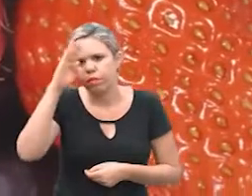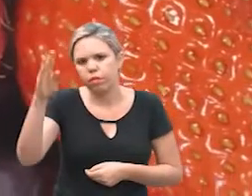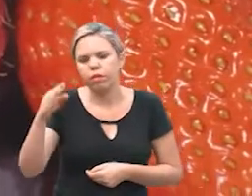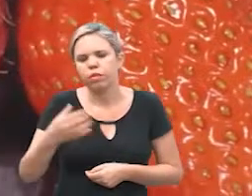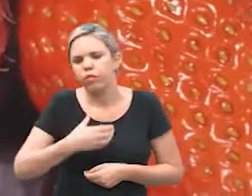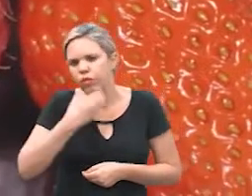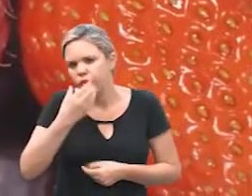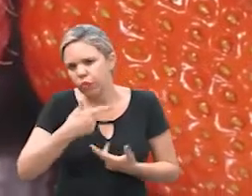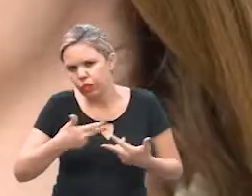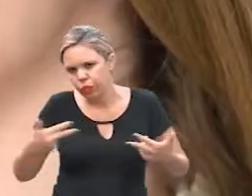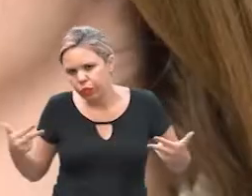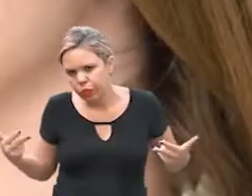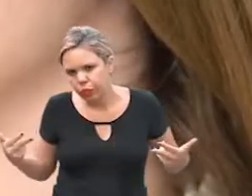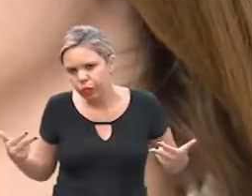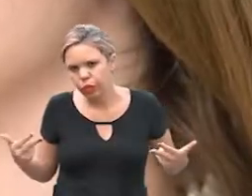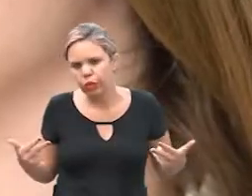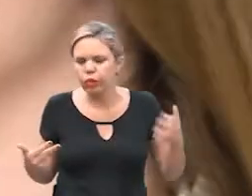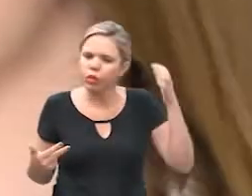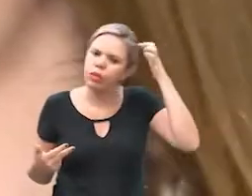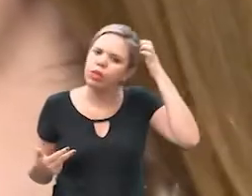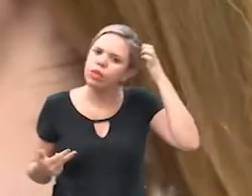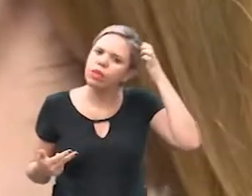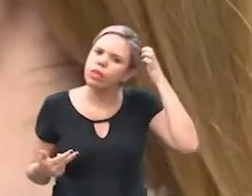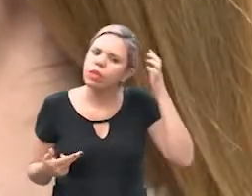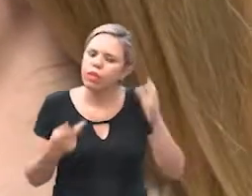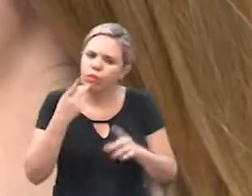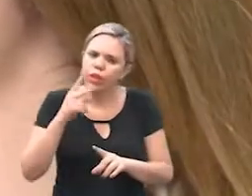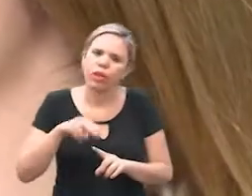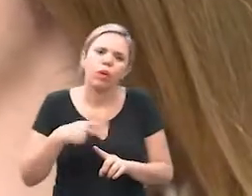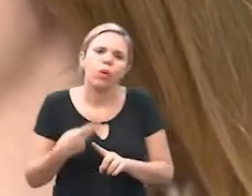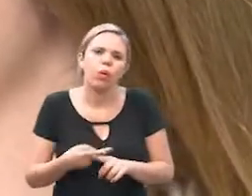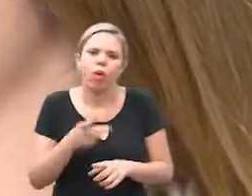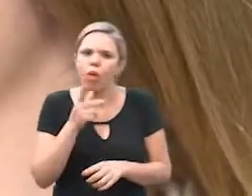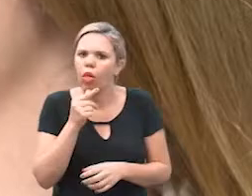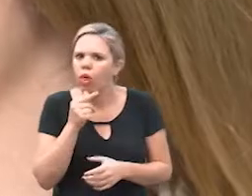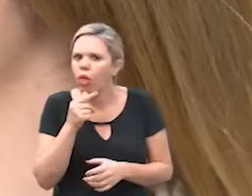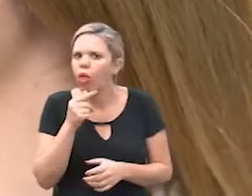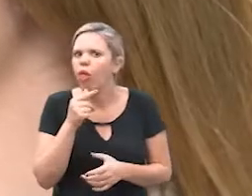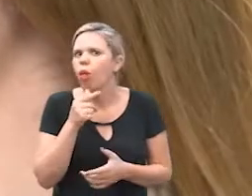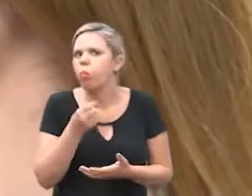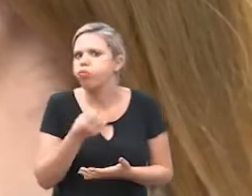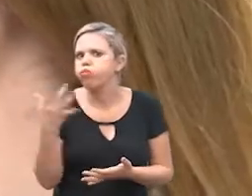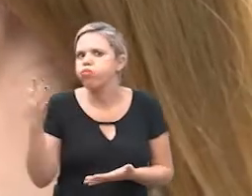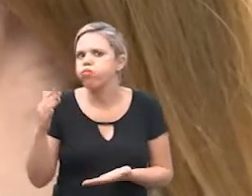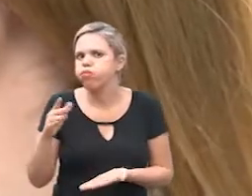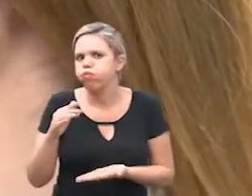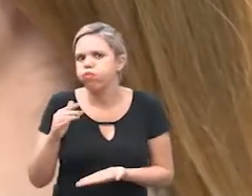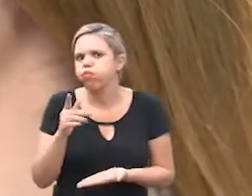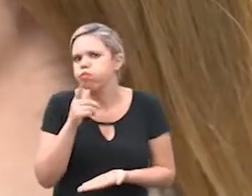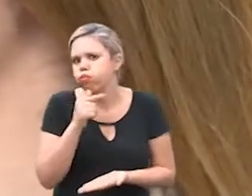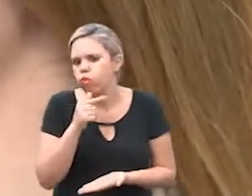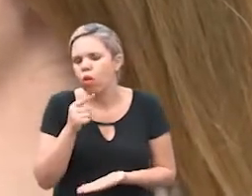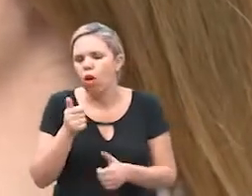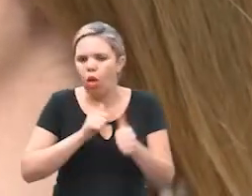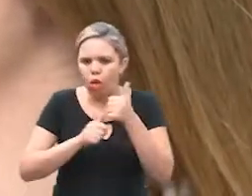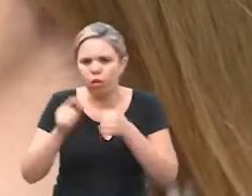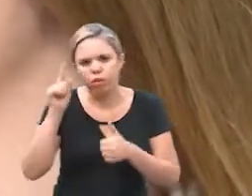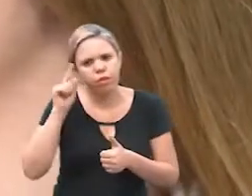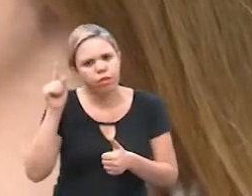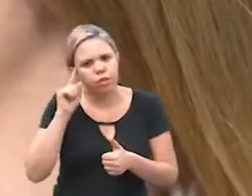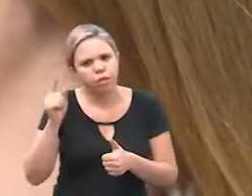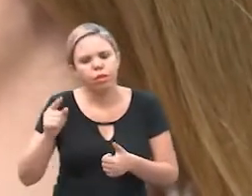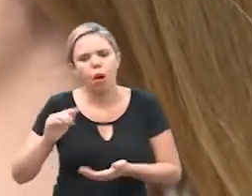principalmente frutas, muita água. A gente fala para dobrar o tanto de água, né, que consome por